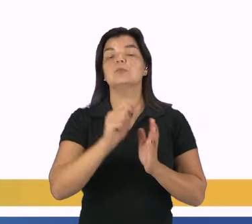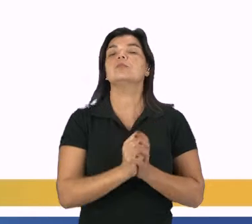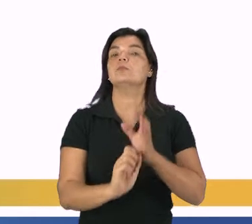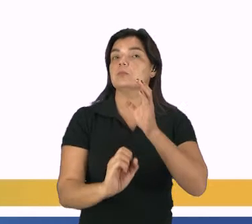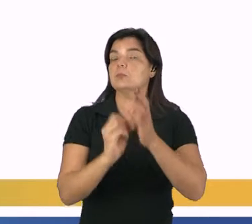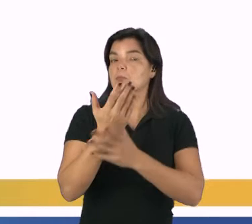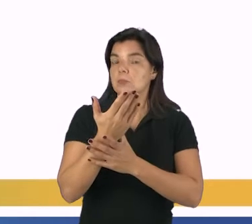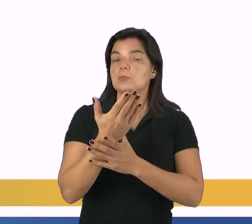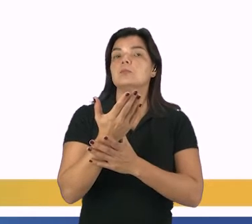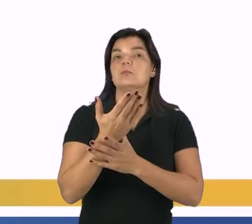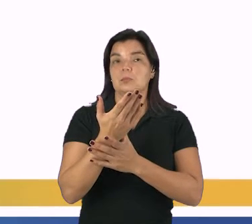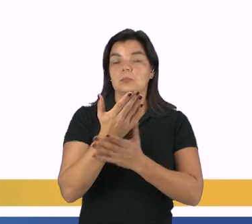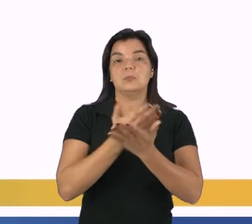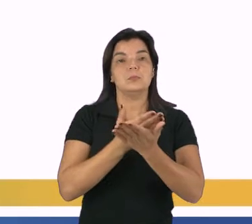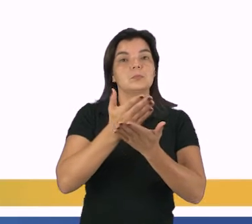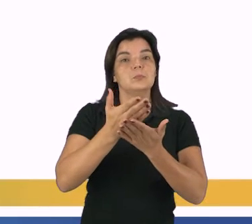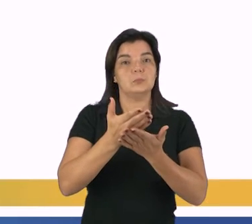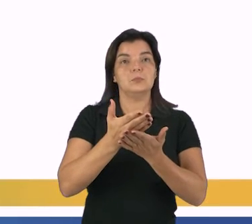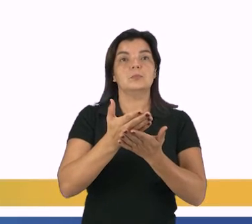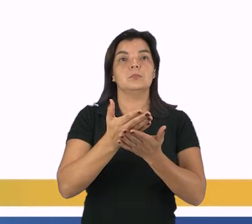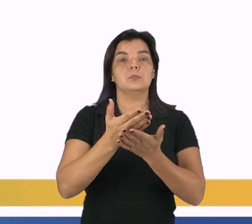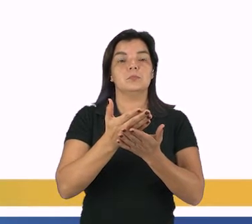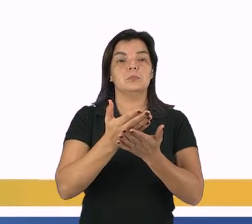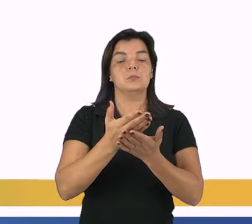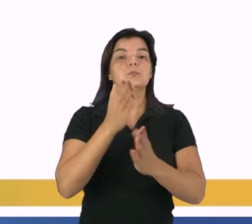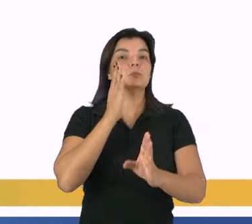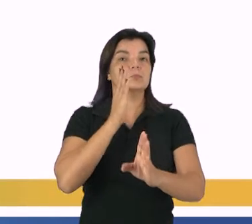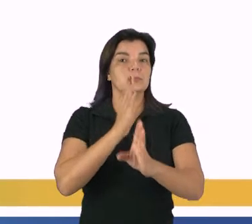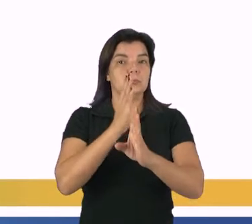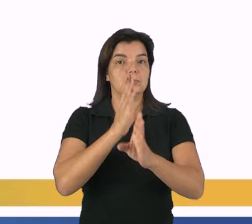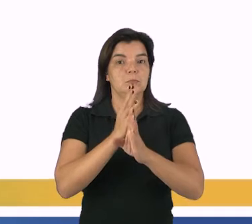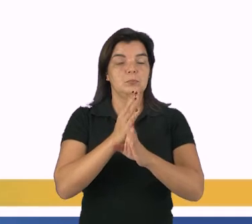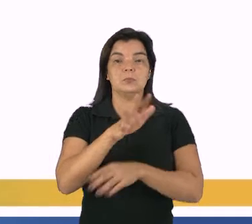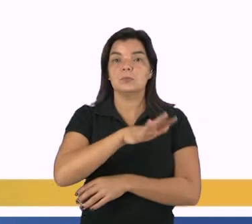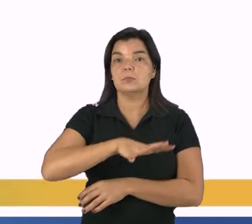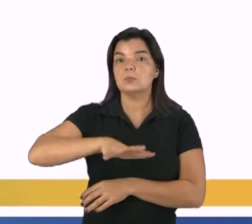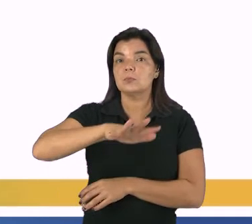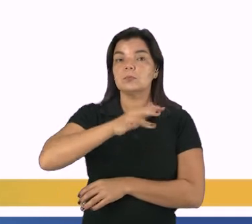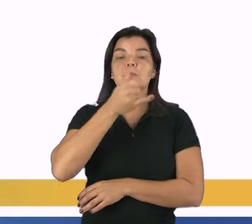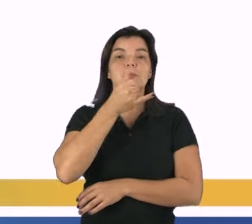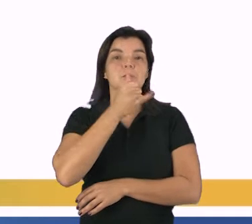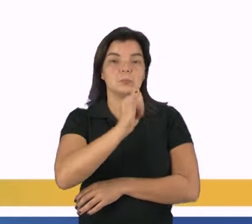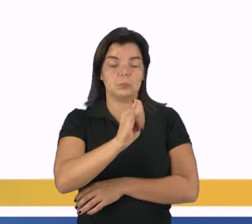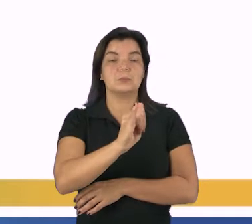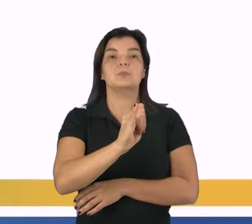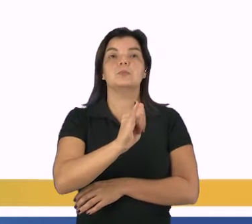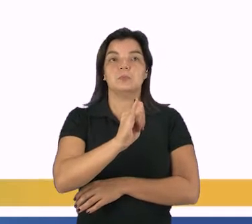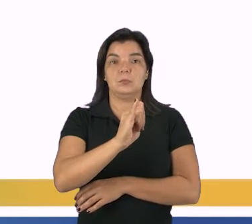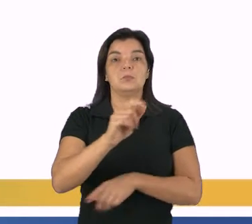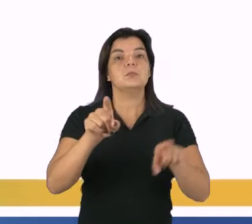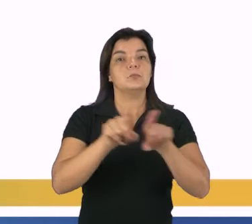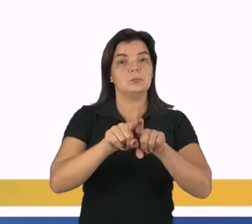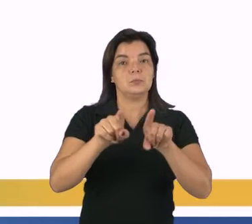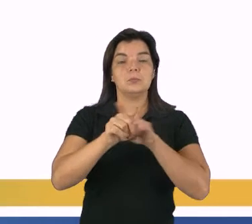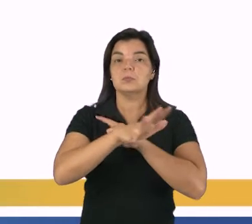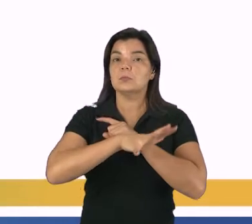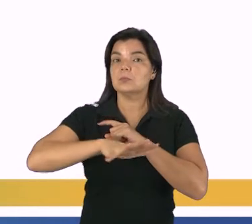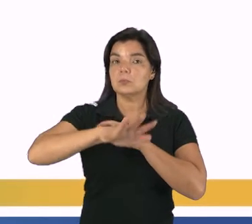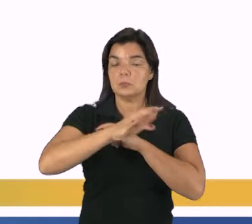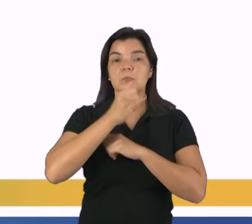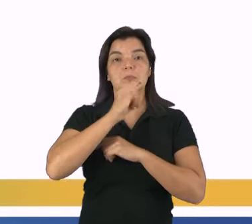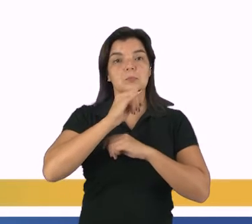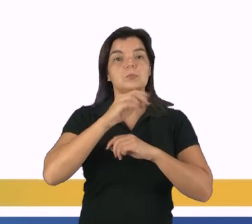Então, a lei de Coulomb ela determina o seguinte: quando as cargas tiverem os mesmos sinais, né, a força